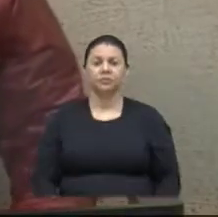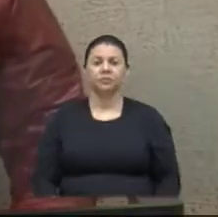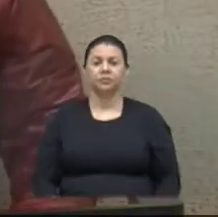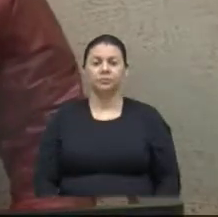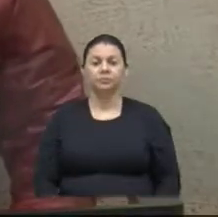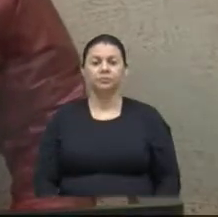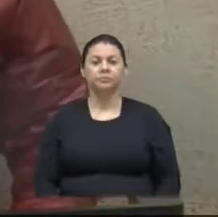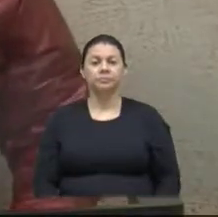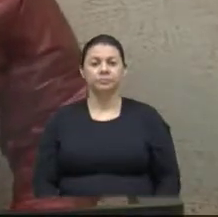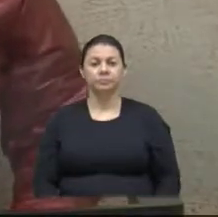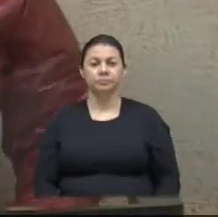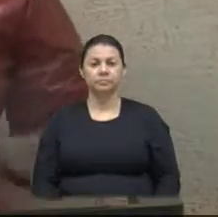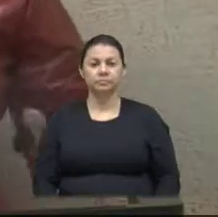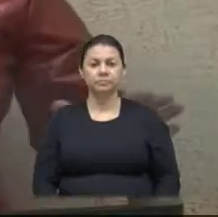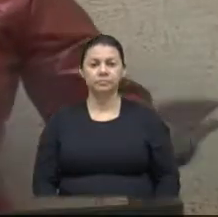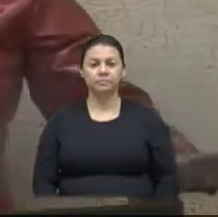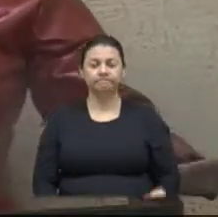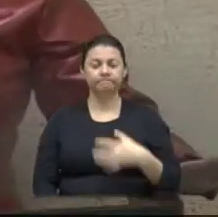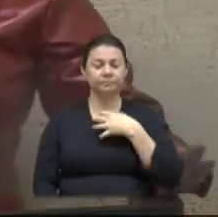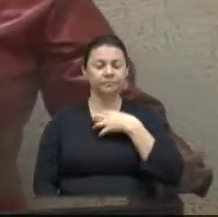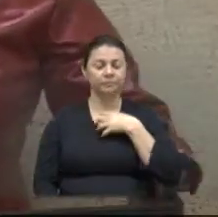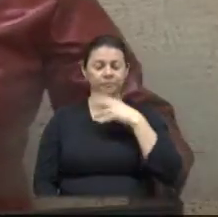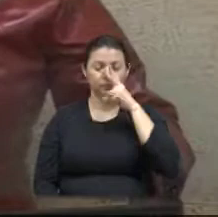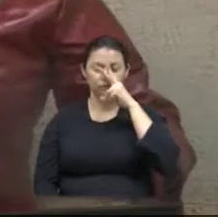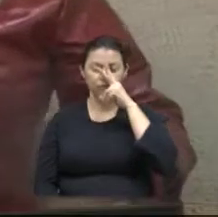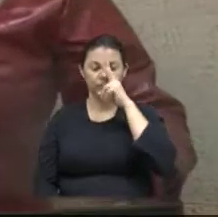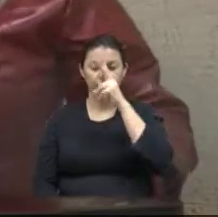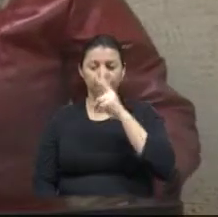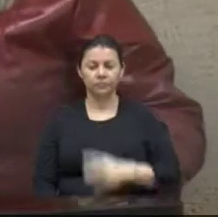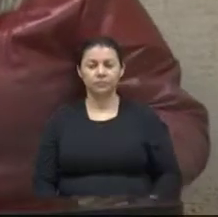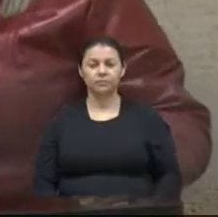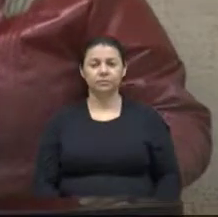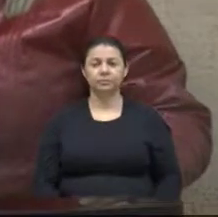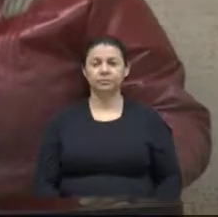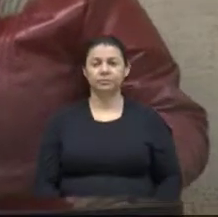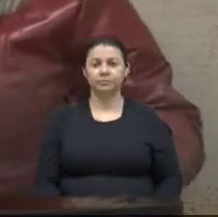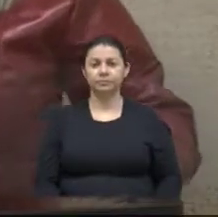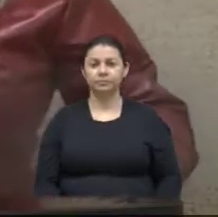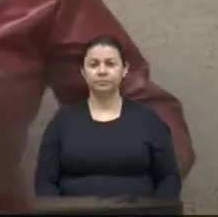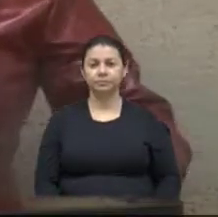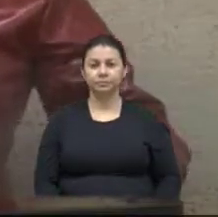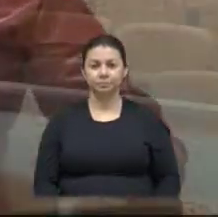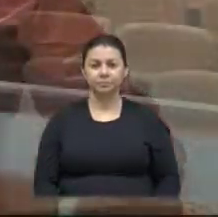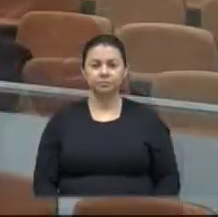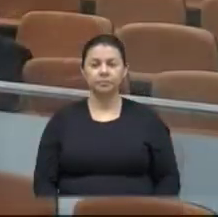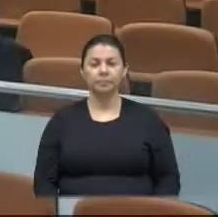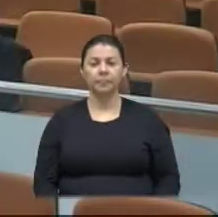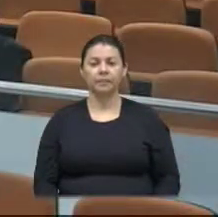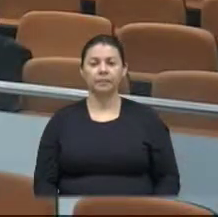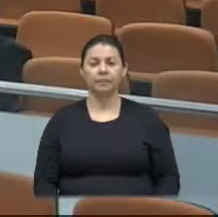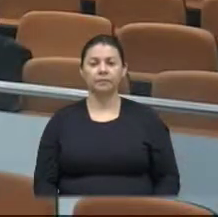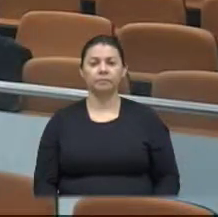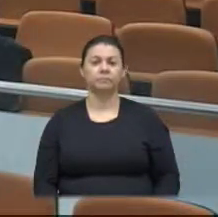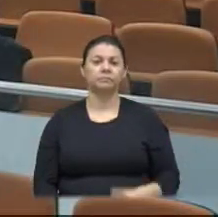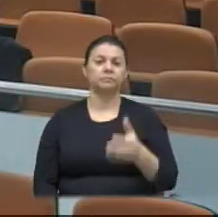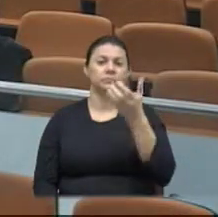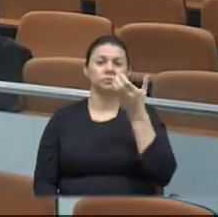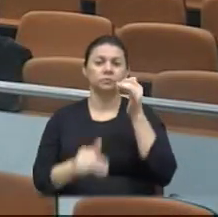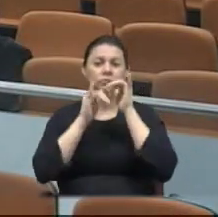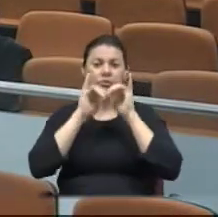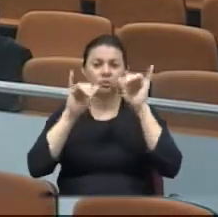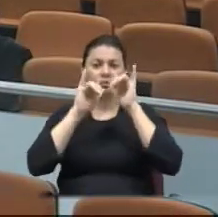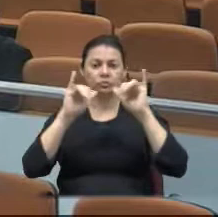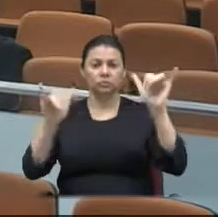conosco e outra coisa que gostaria de citar que nós não a nível só de limeira mas nós temos aí a própria universidade